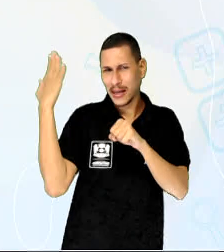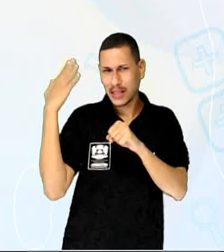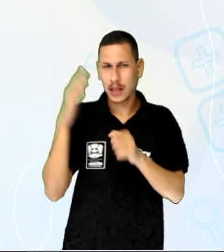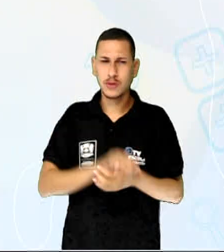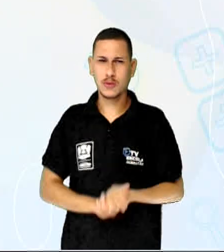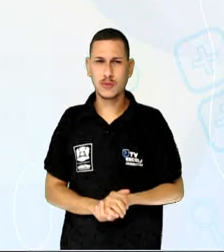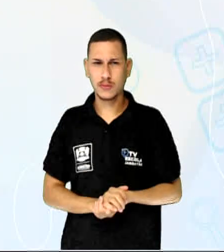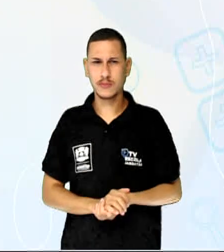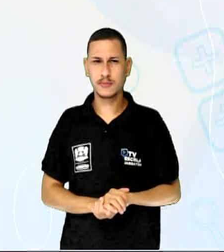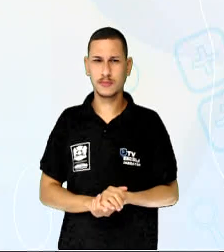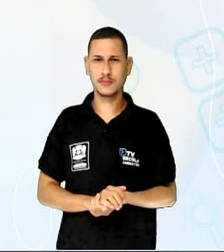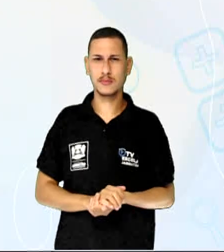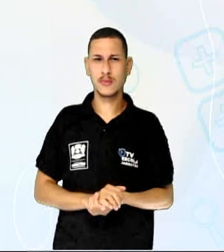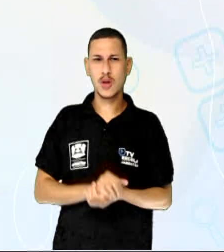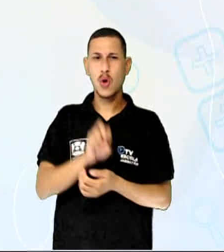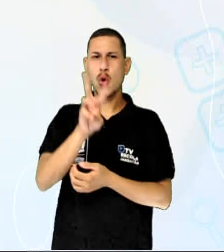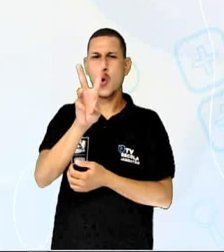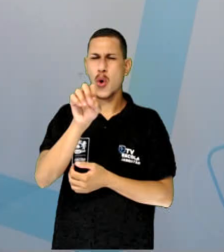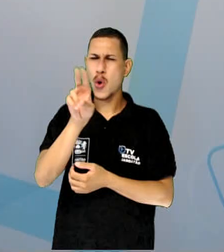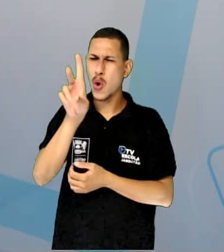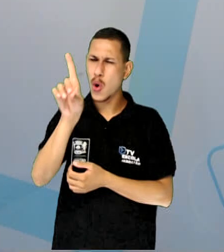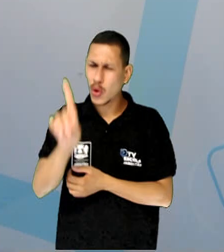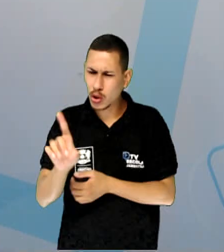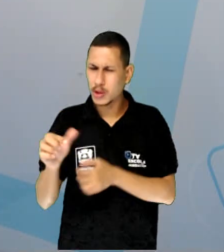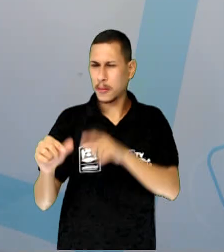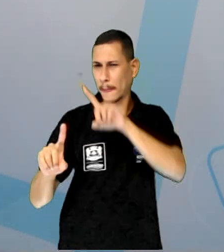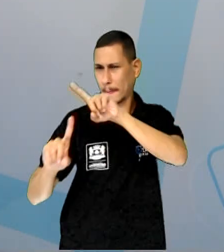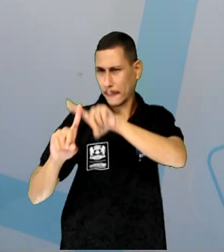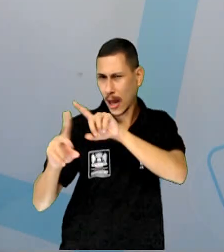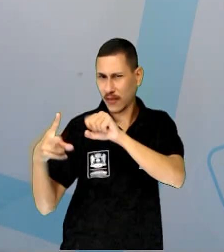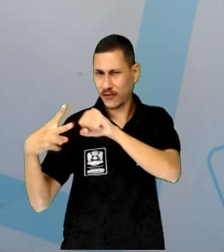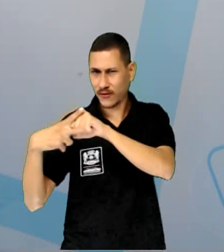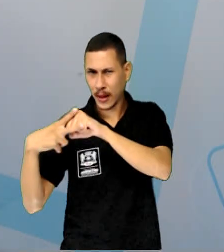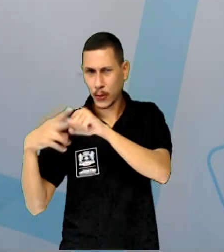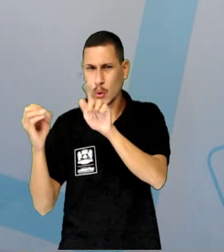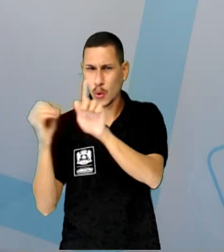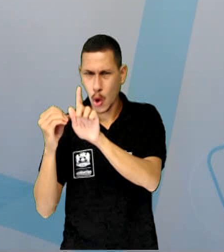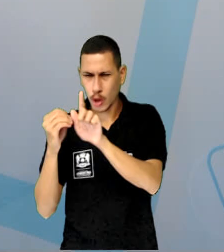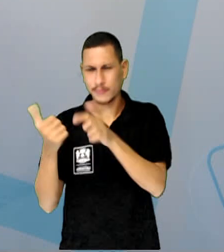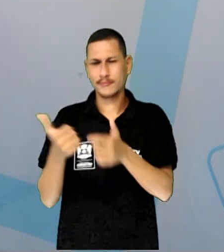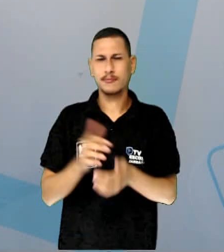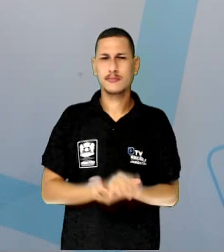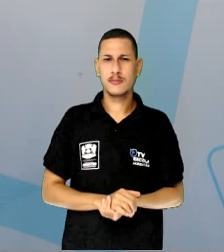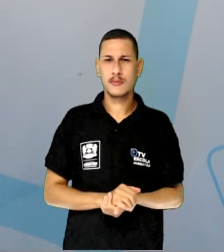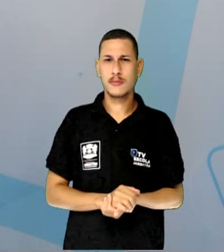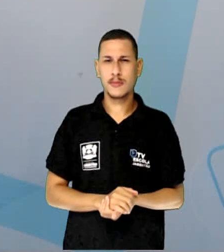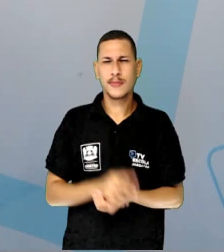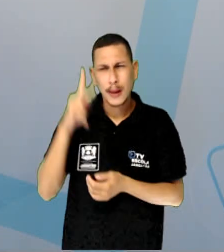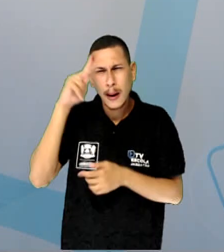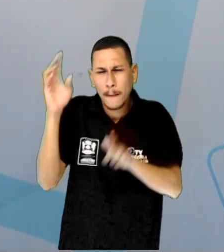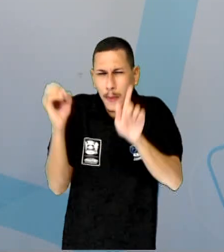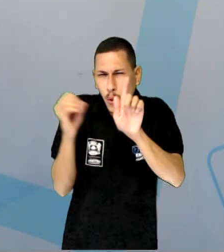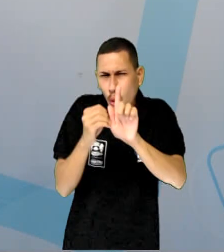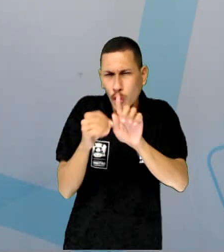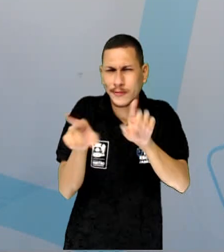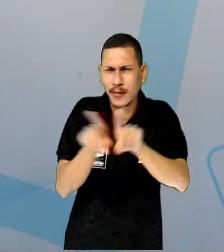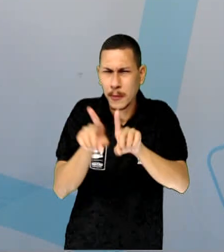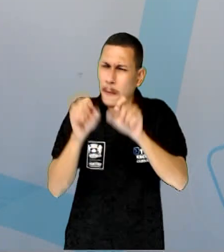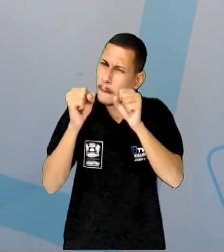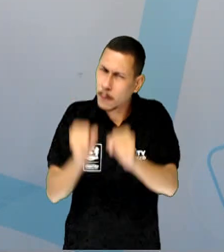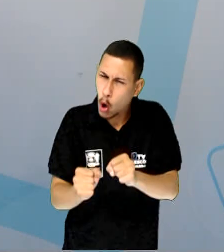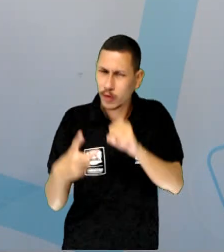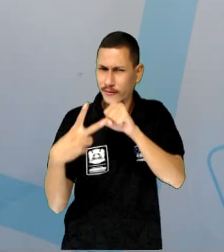ou seja, would mais o verbo Google. Lembrando que Google também pode ser o